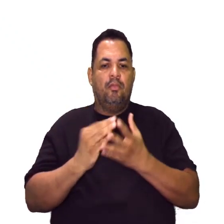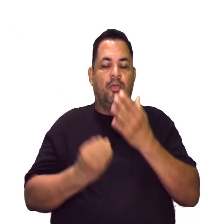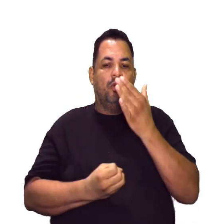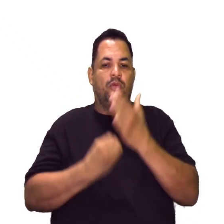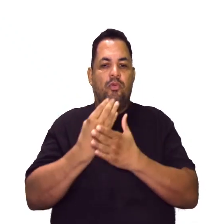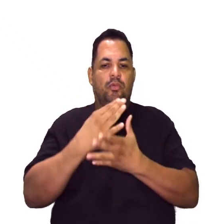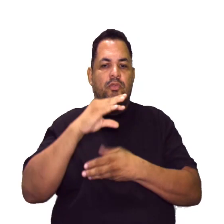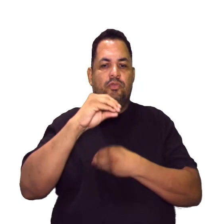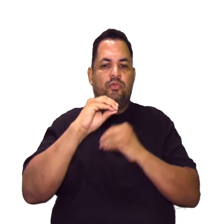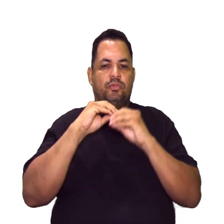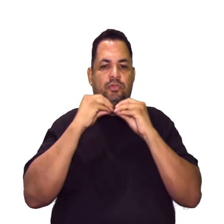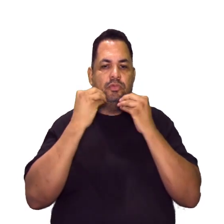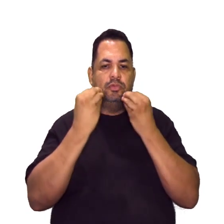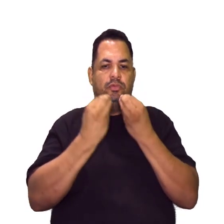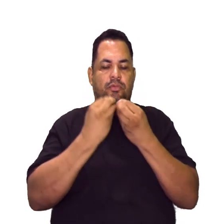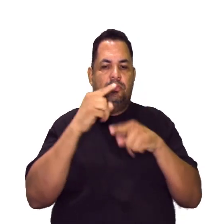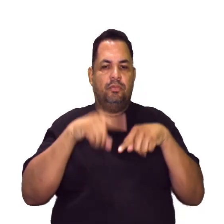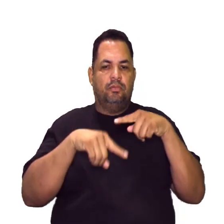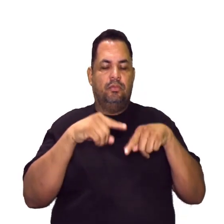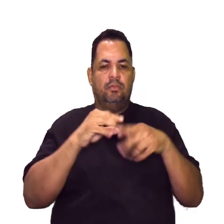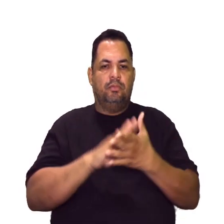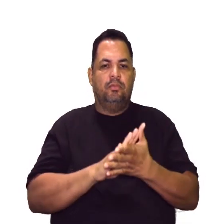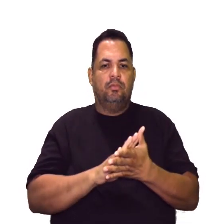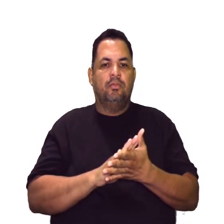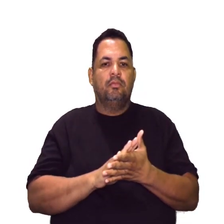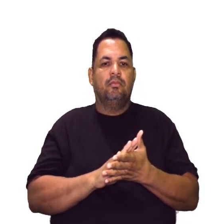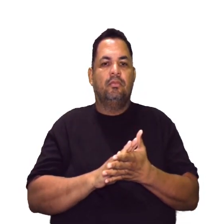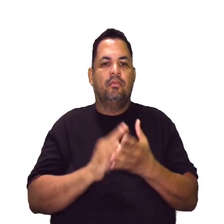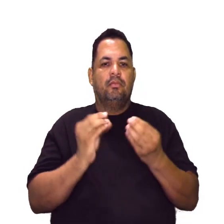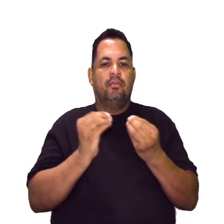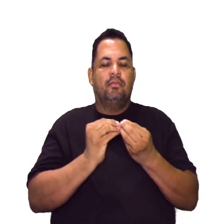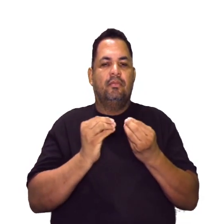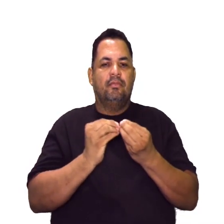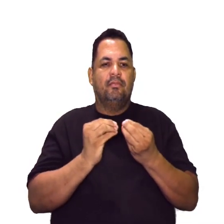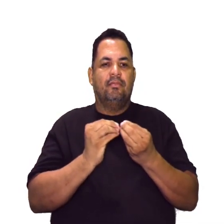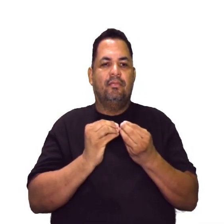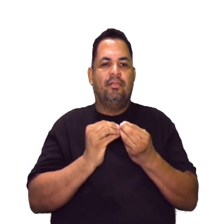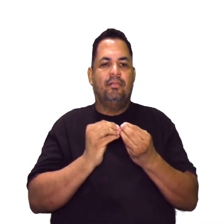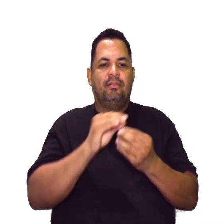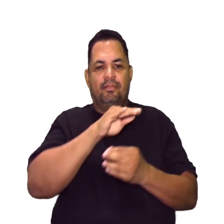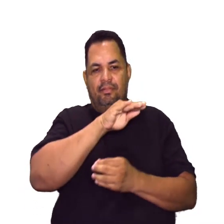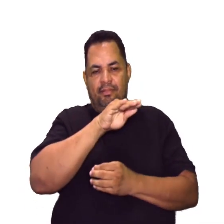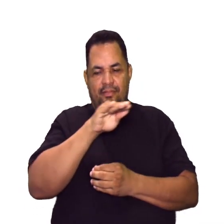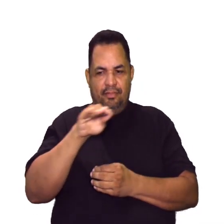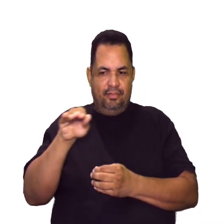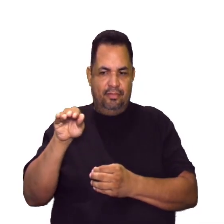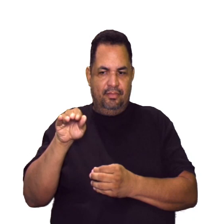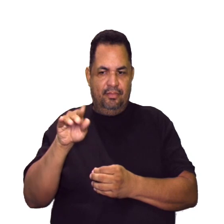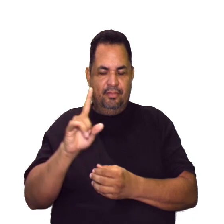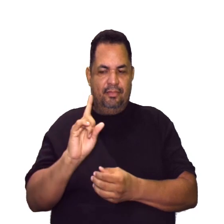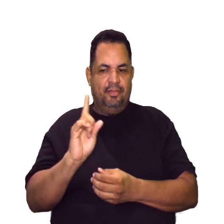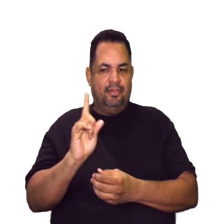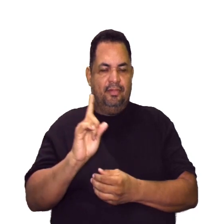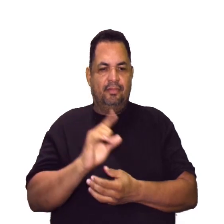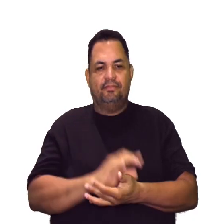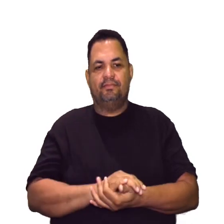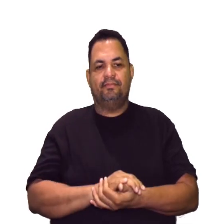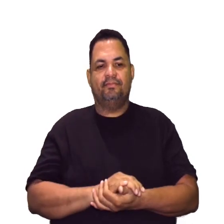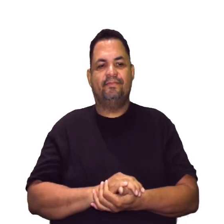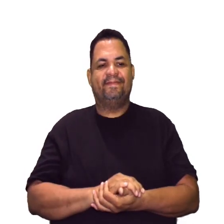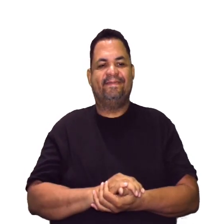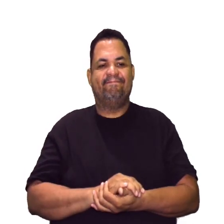composto. Será que essa molécula é linear? Claro que não, né?